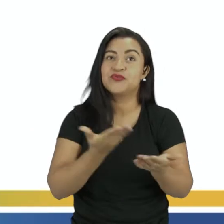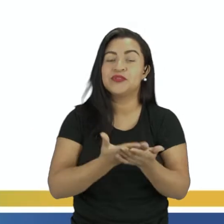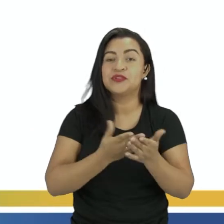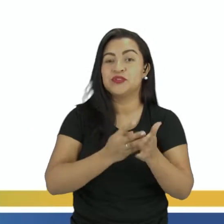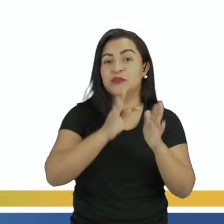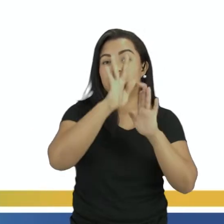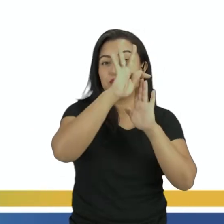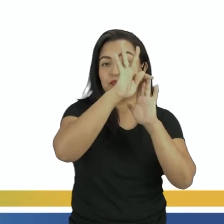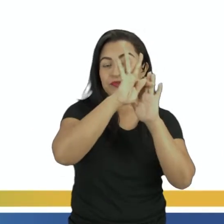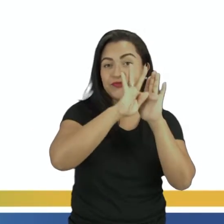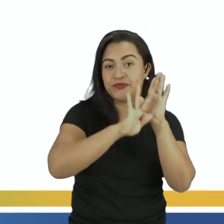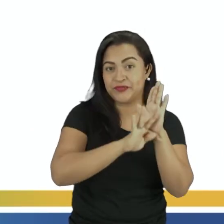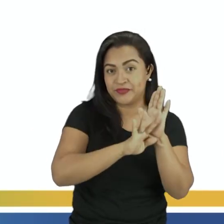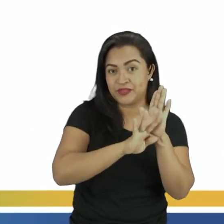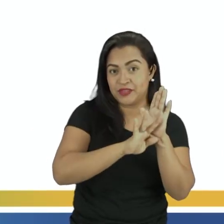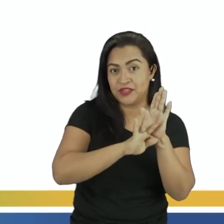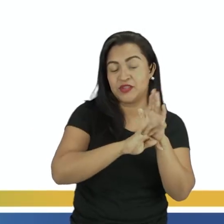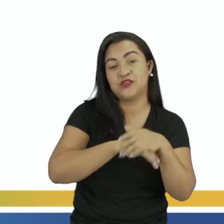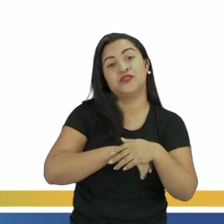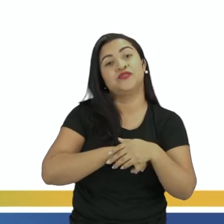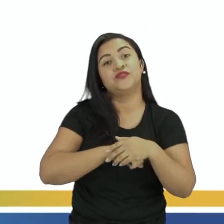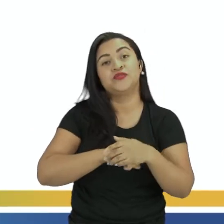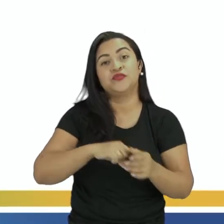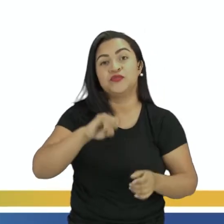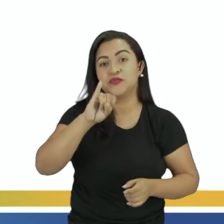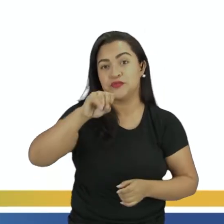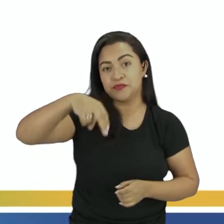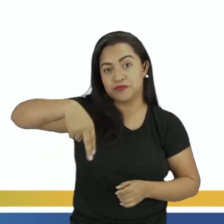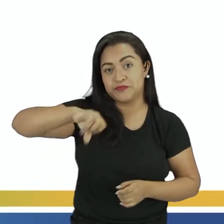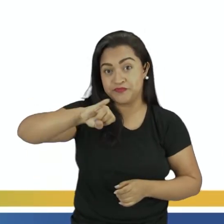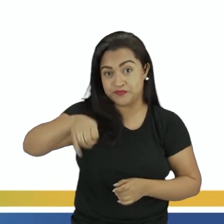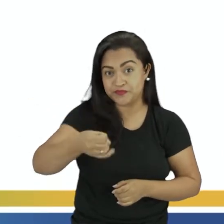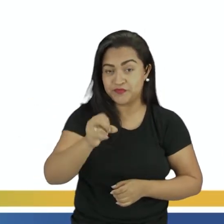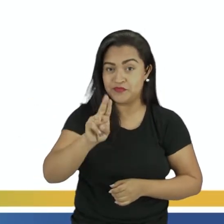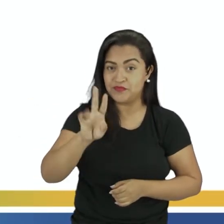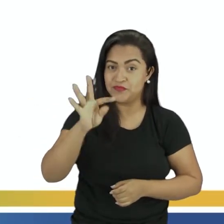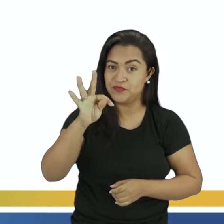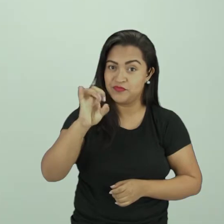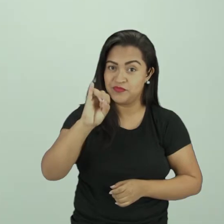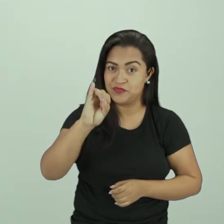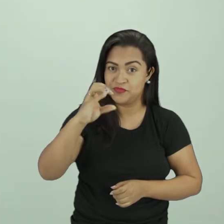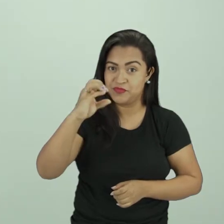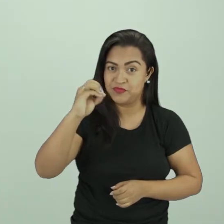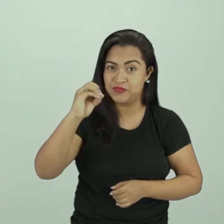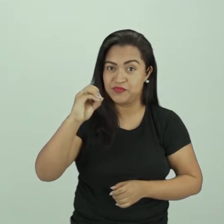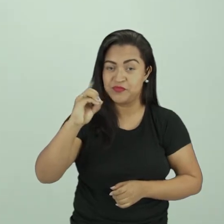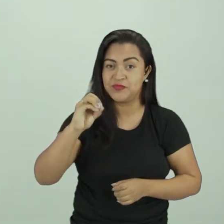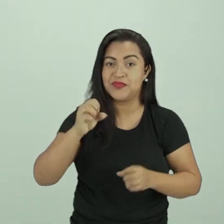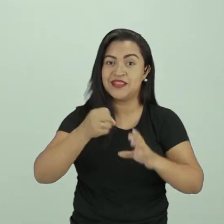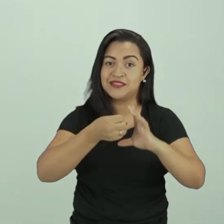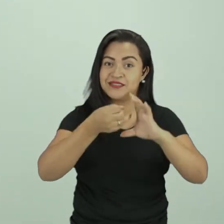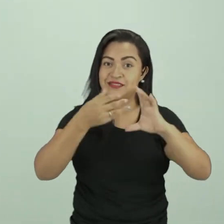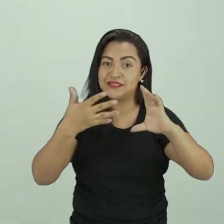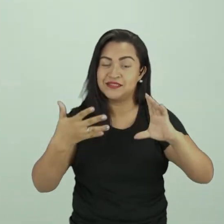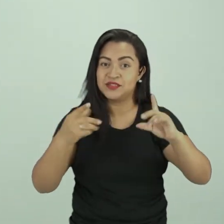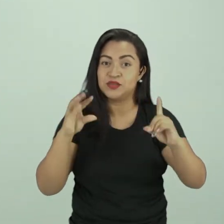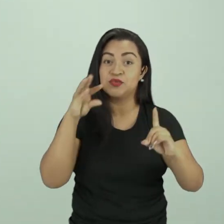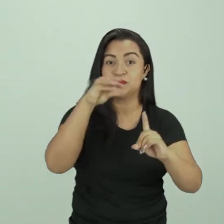injuntivo, tá bom? São as intencionalidades e as características desse texto. Vamos lá.